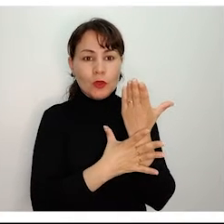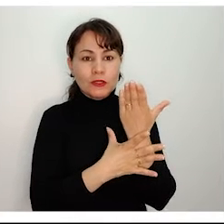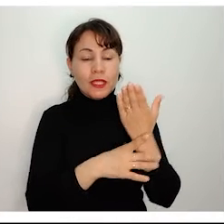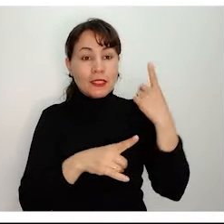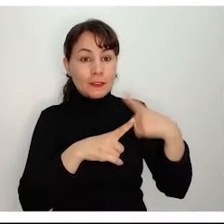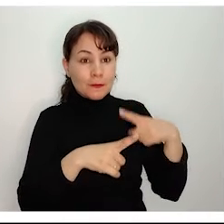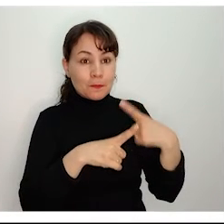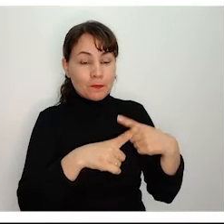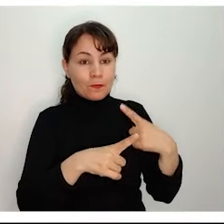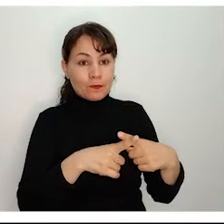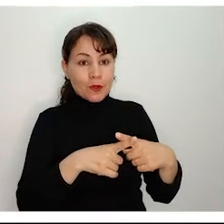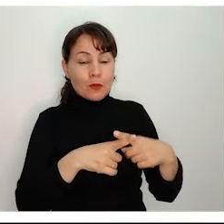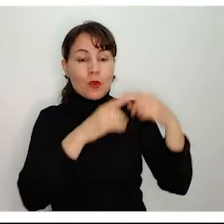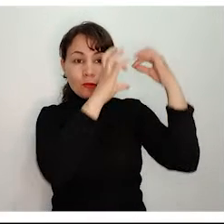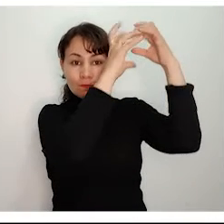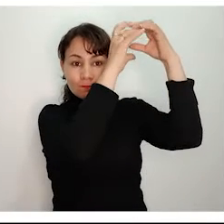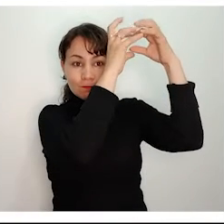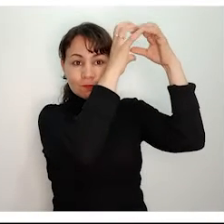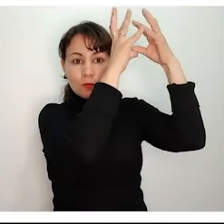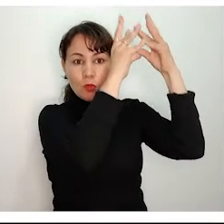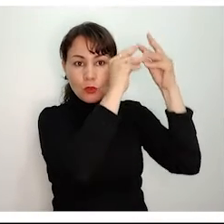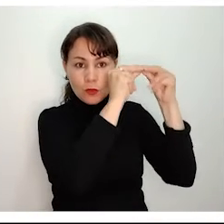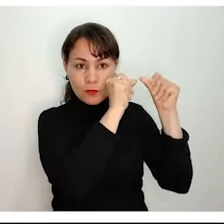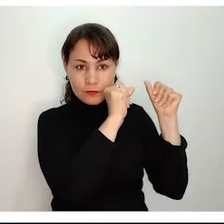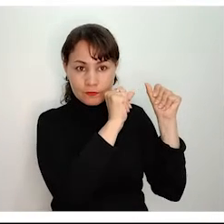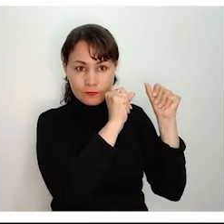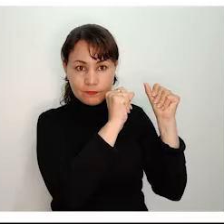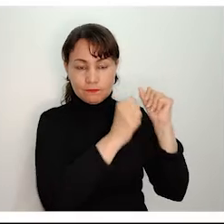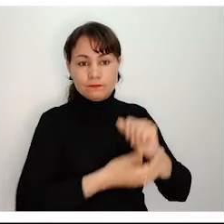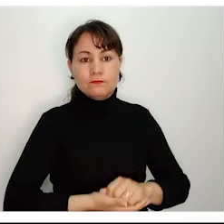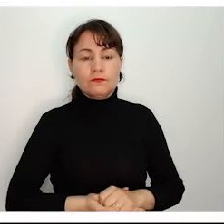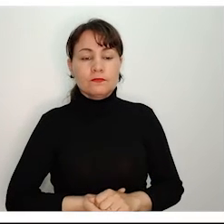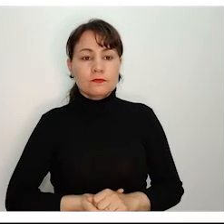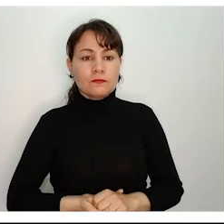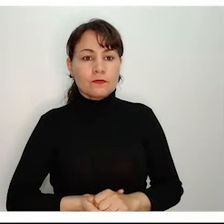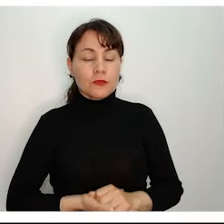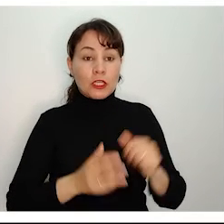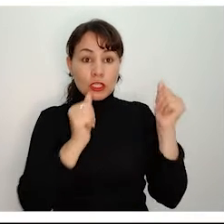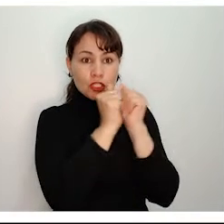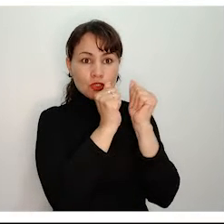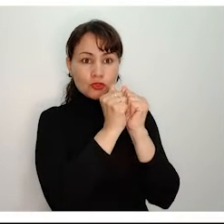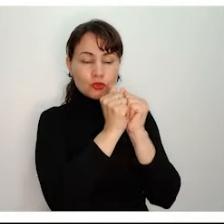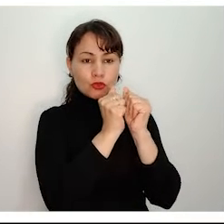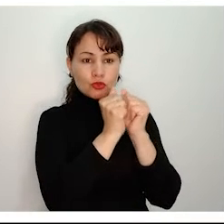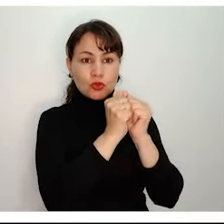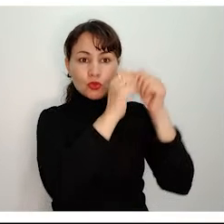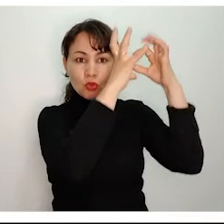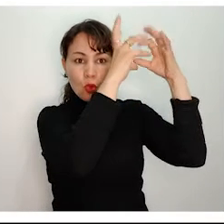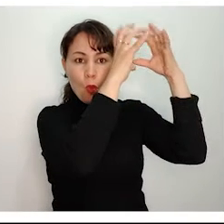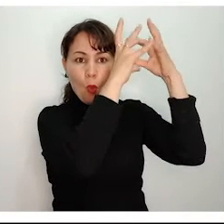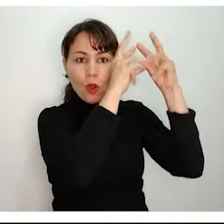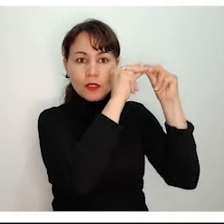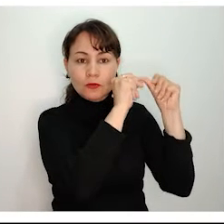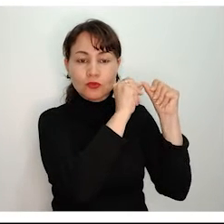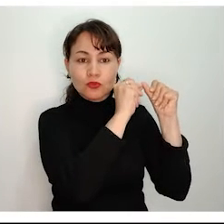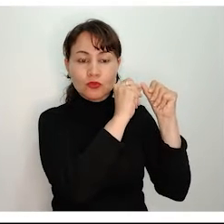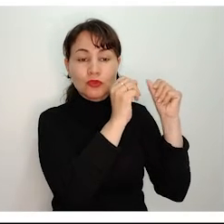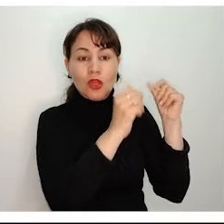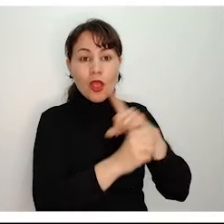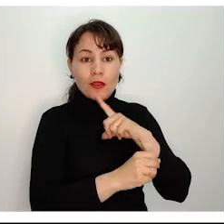isso acontece por causa da neuroplasticidade. E junto com